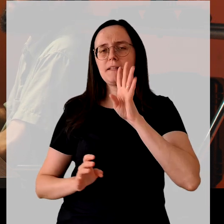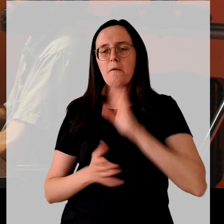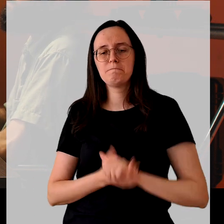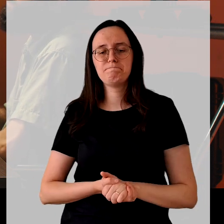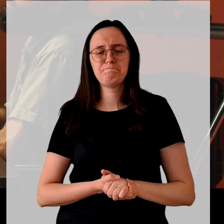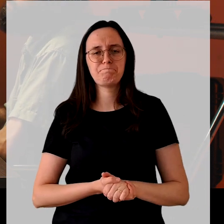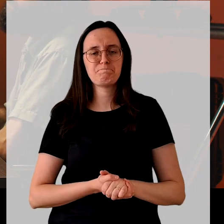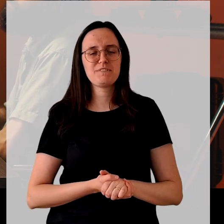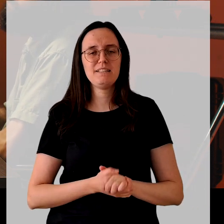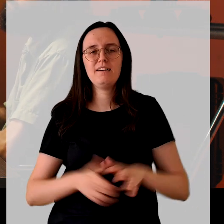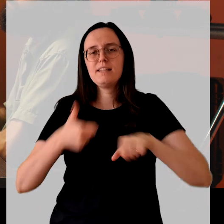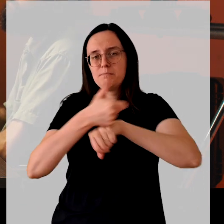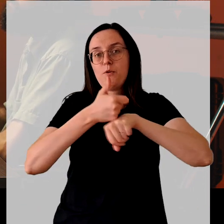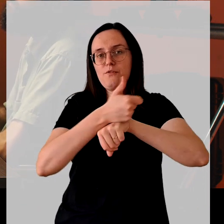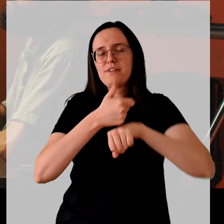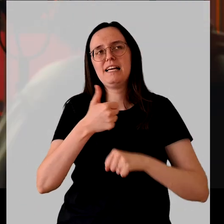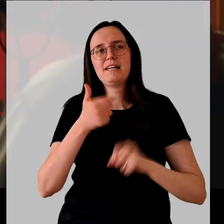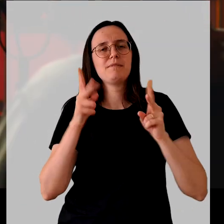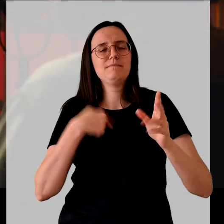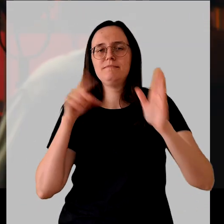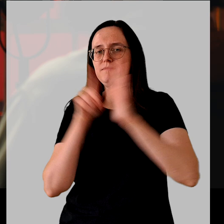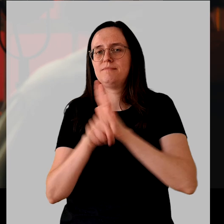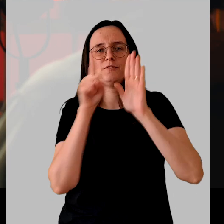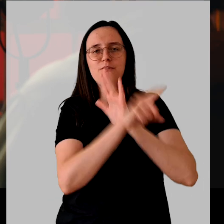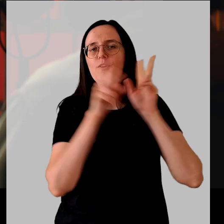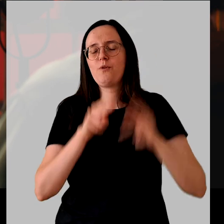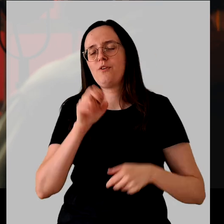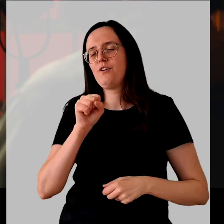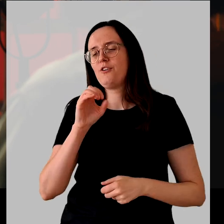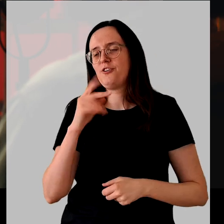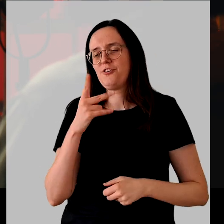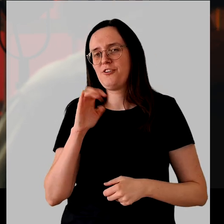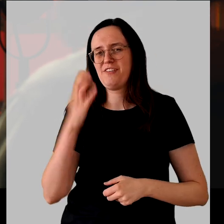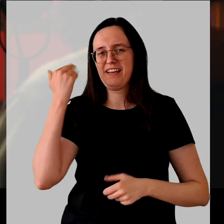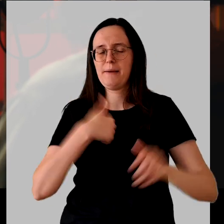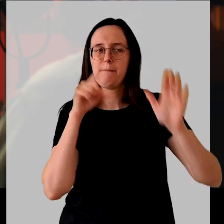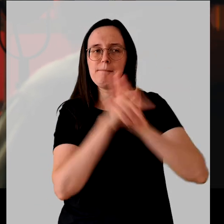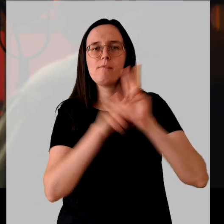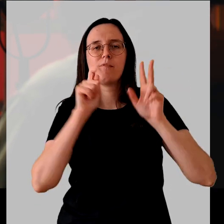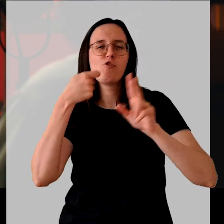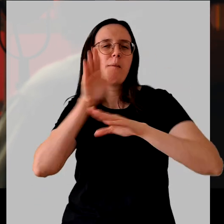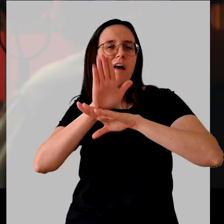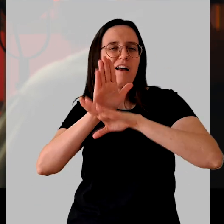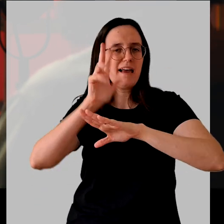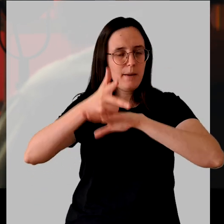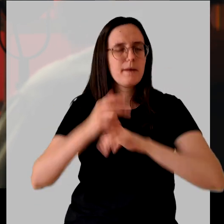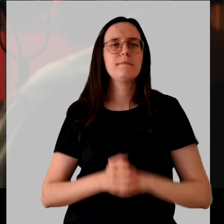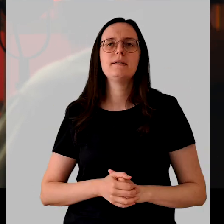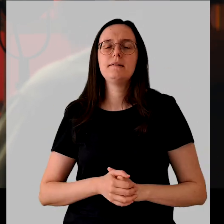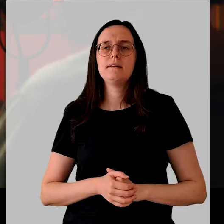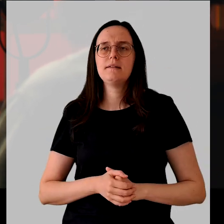legal. E na profissão, tipo assim, a mesma pergunta que eu fiz para a Sophie referente a assistente de câmera.